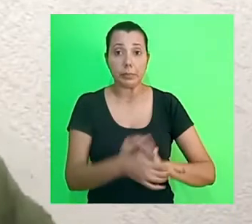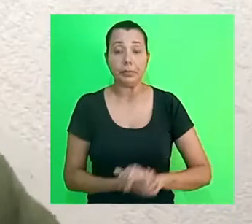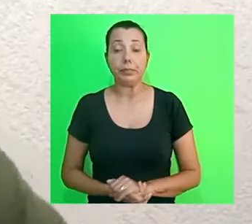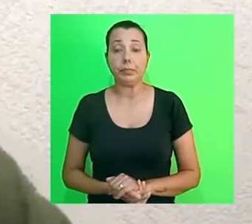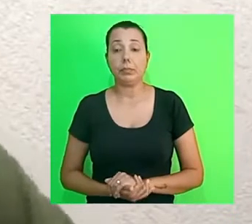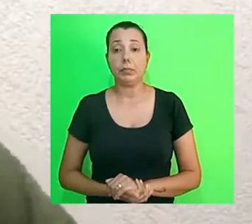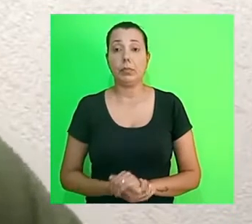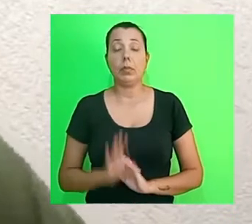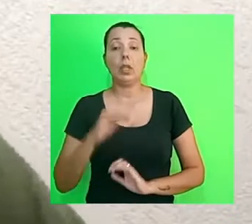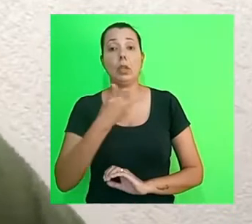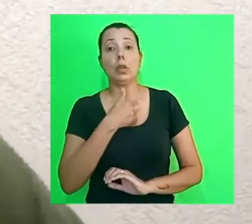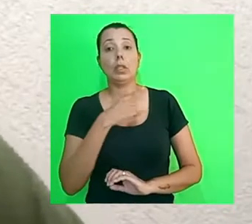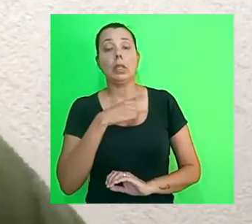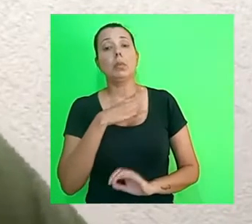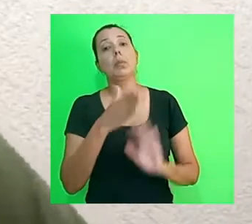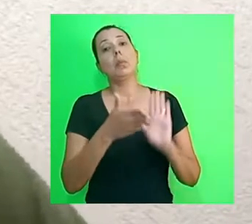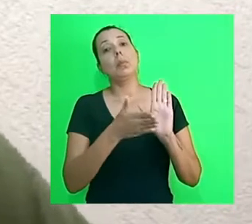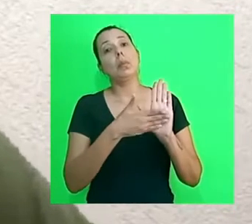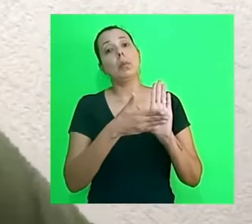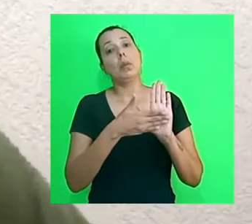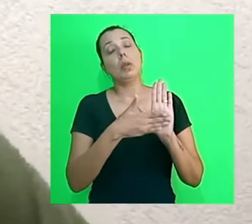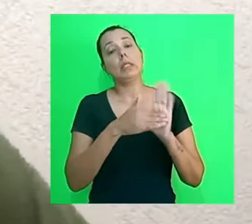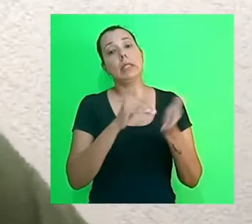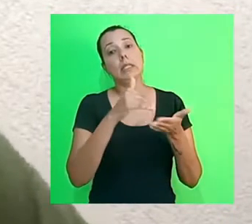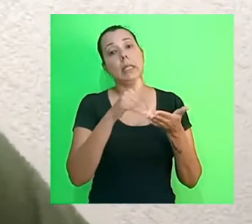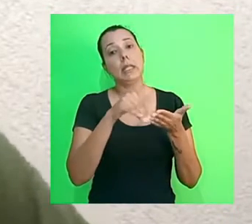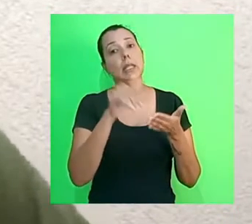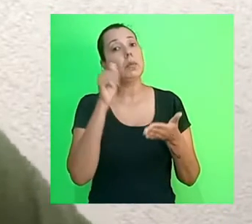está, a cada dia mais,